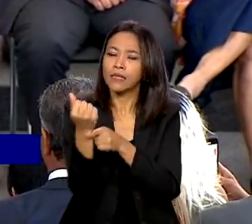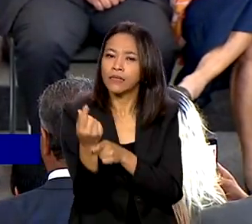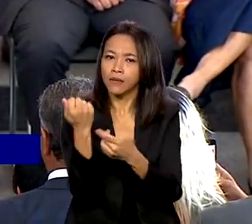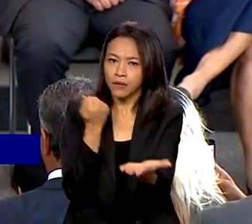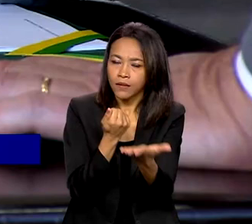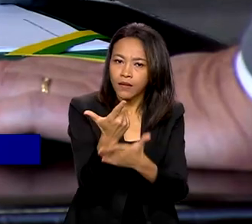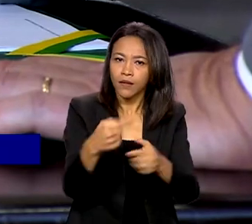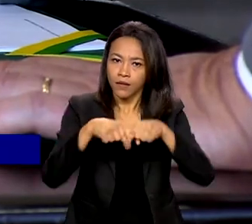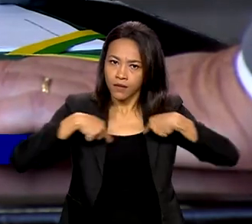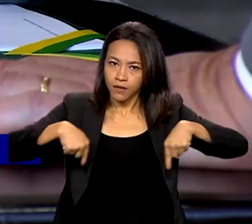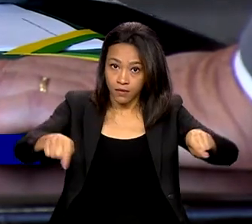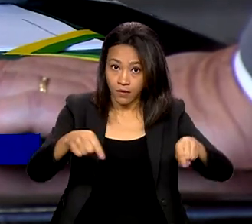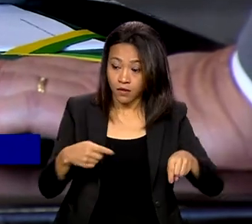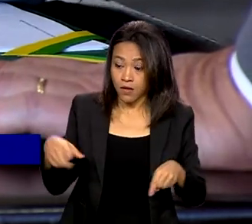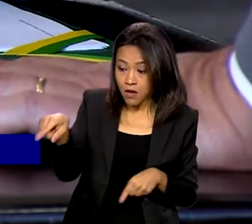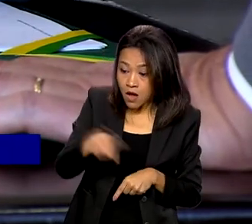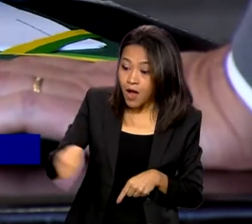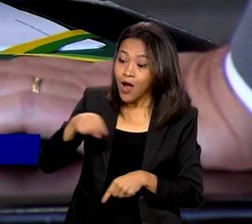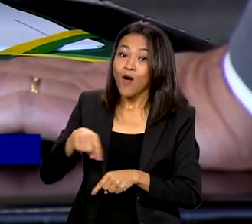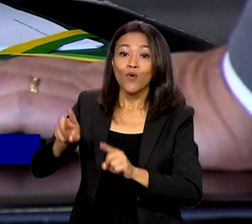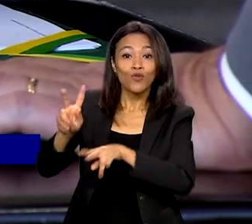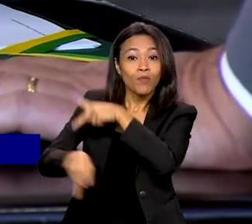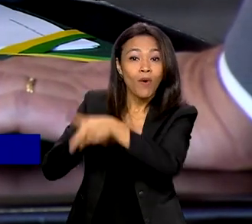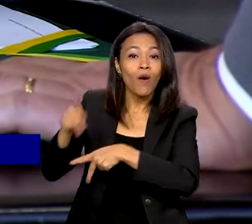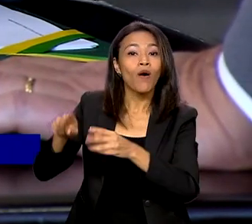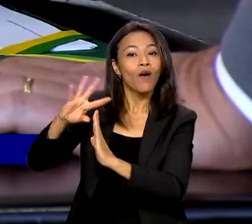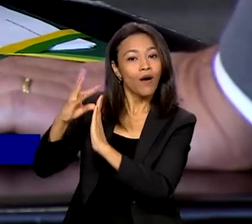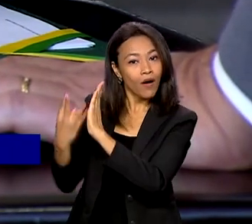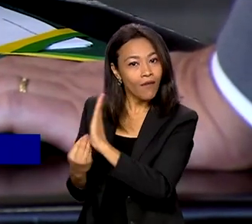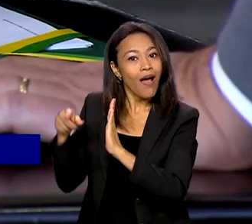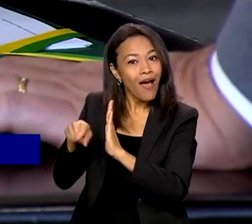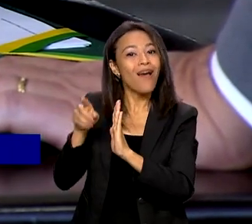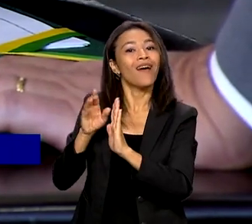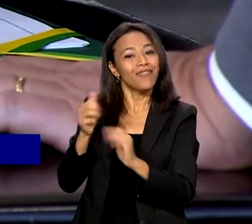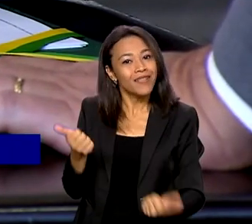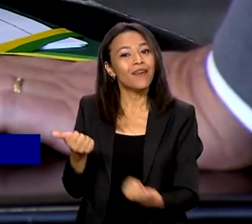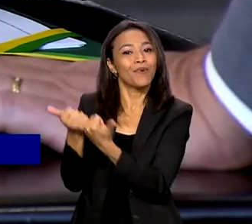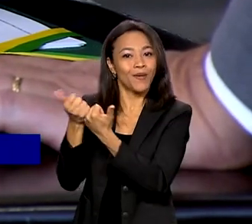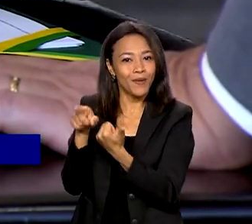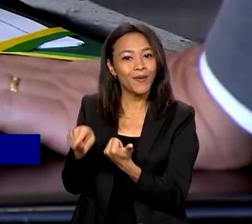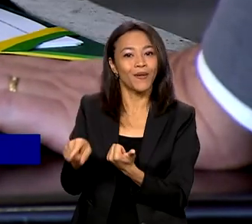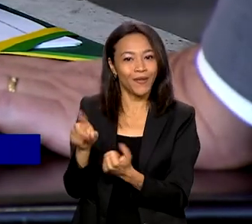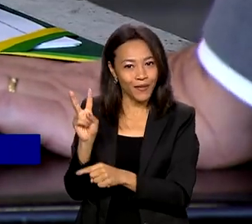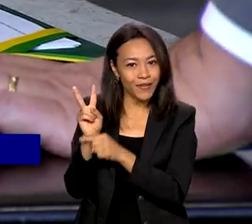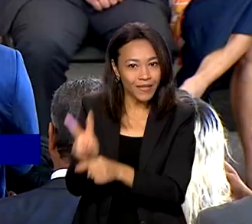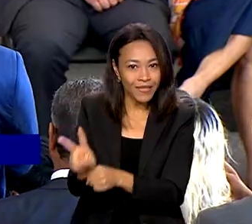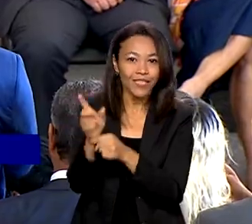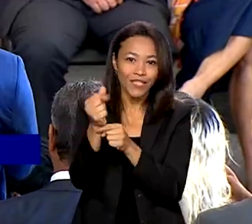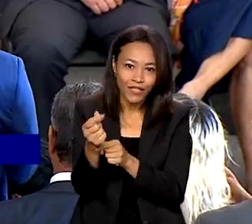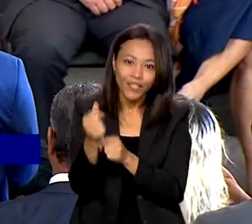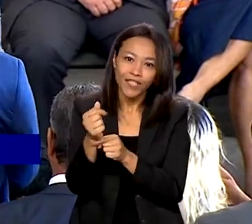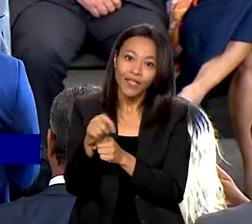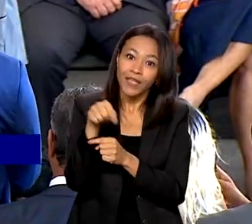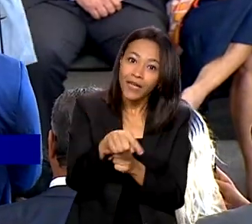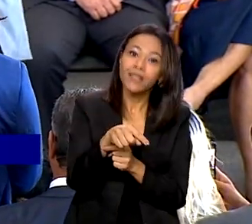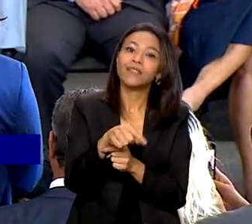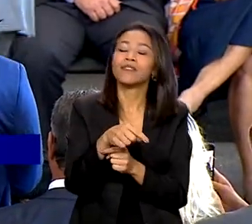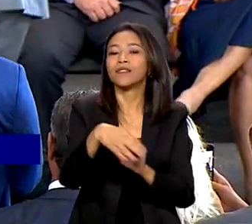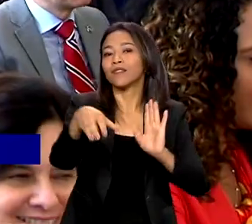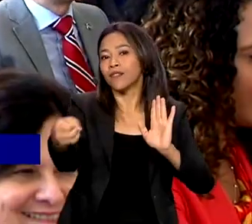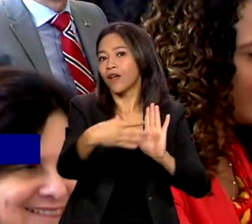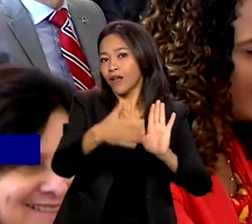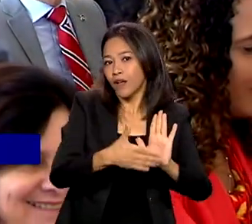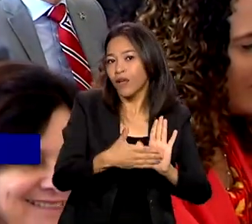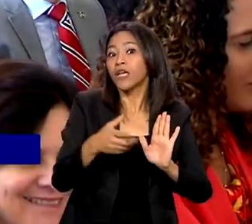terras. Os povos quilombolas também serão incluídos como público beneficiário do crédito instalação da reforma agrária, que